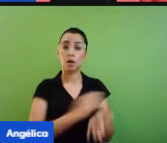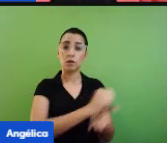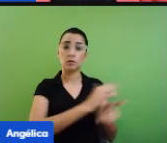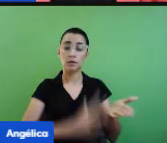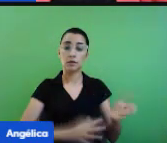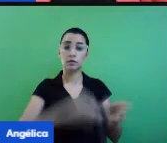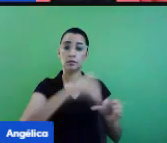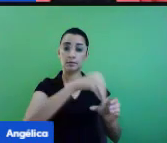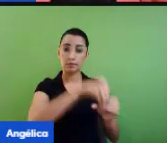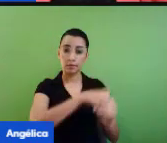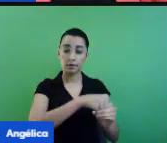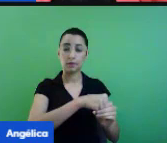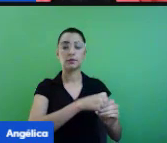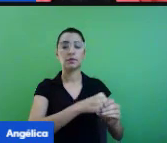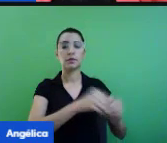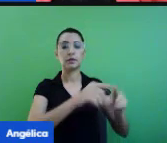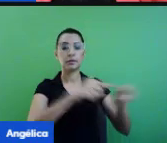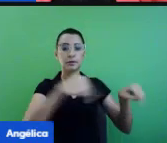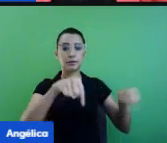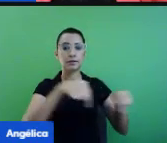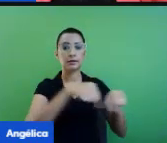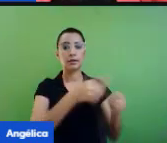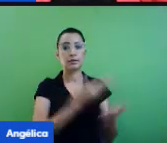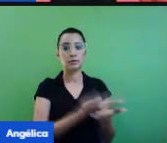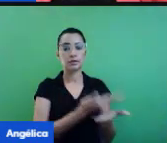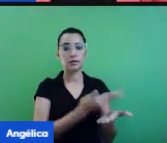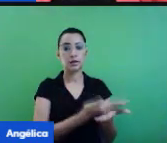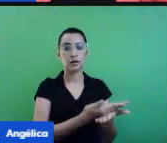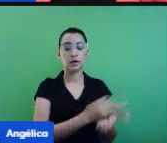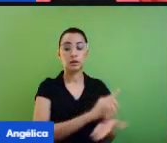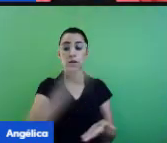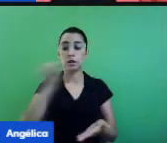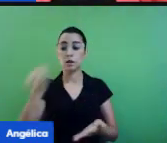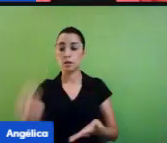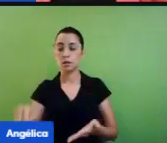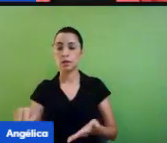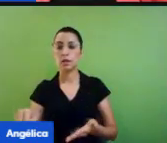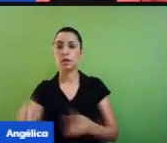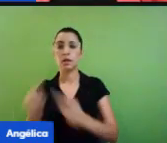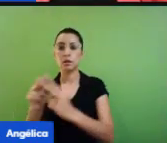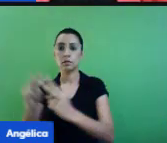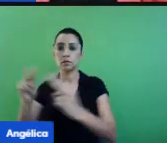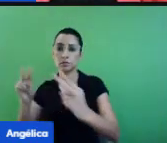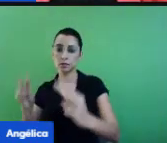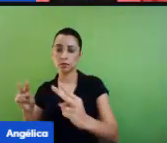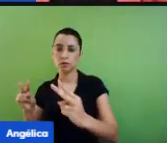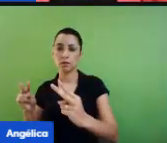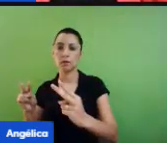modo presencial, escalonado, e no modo não presencial,